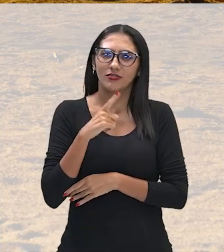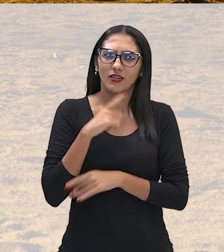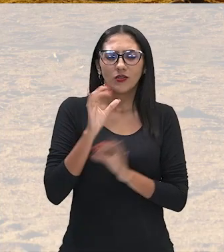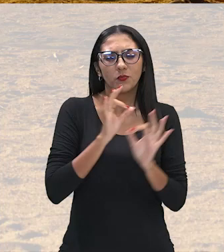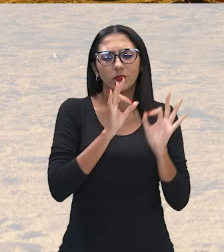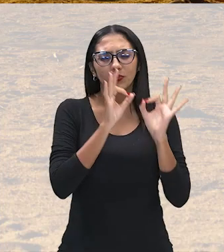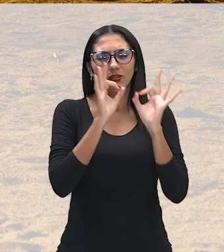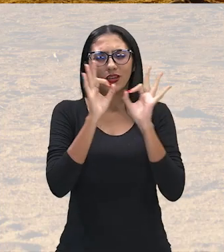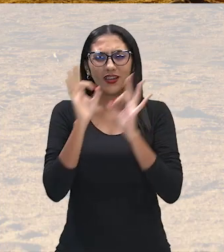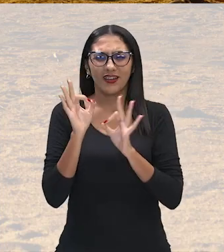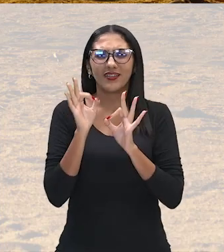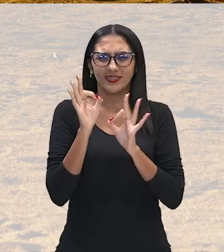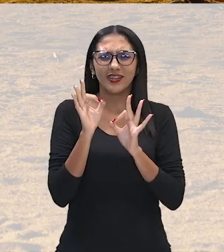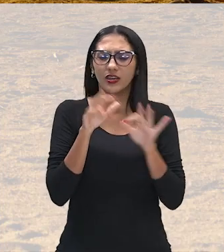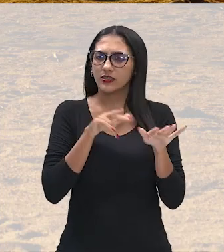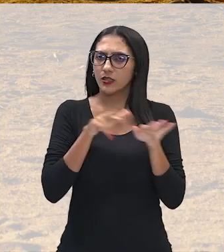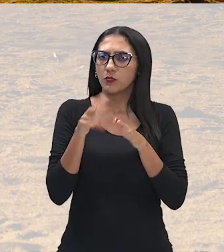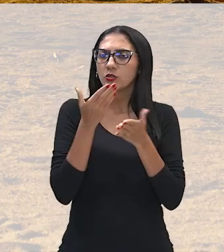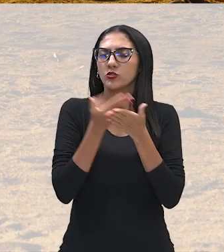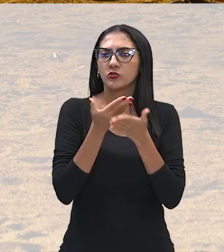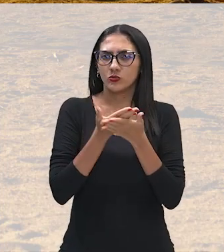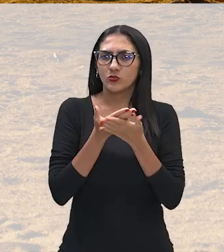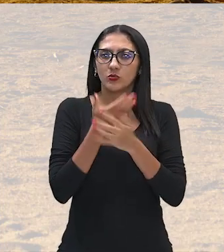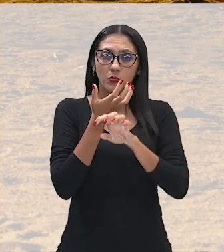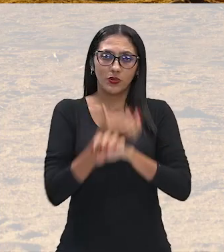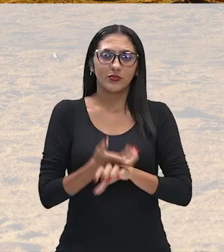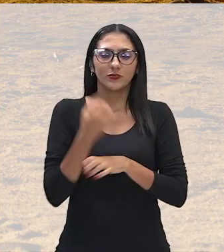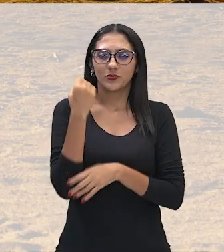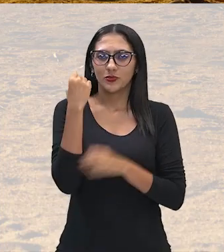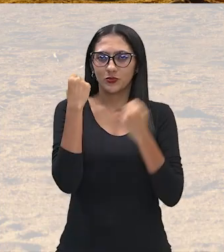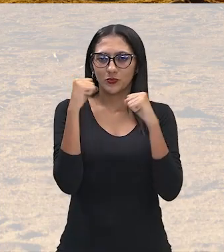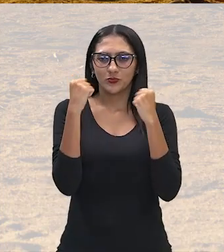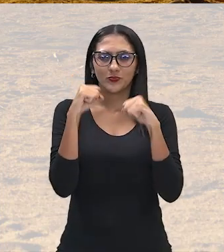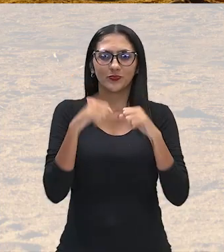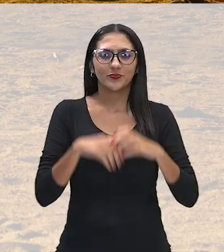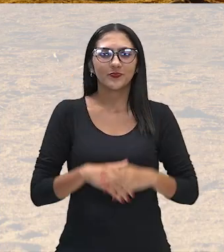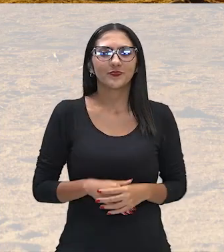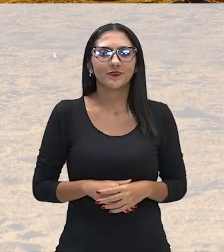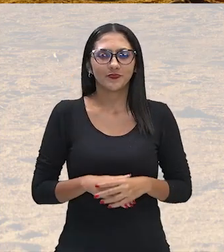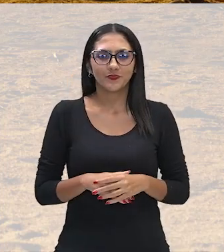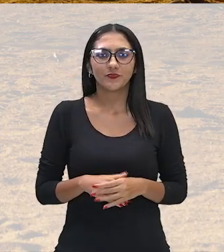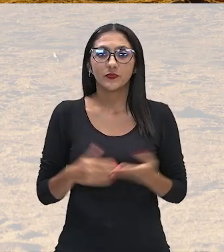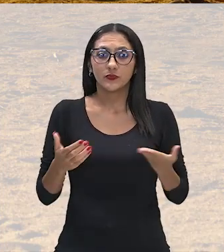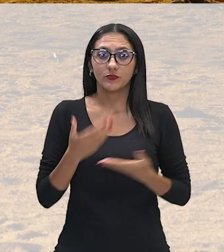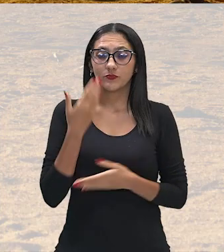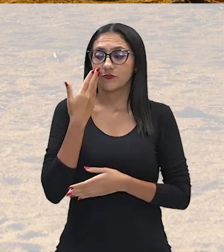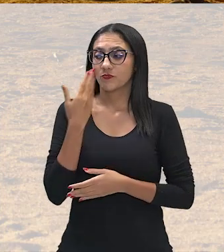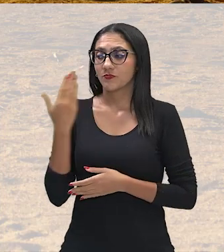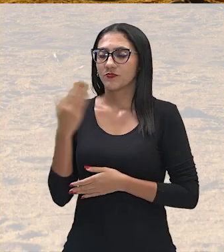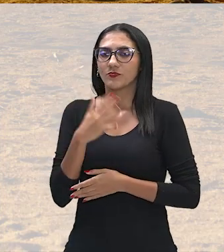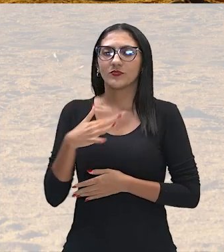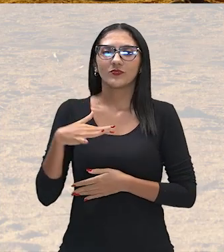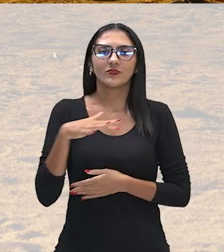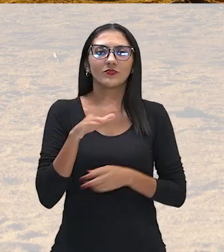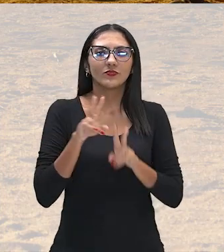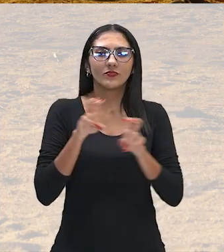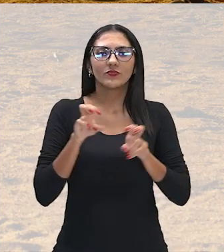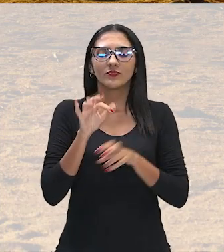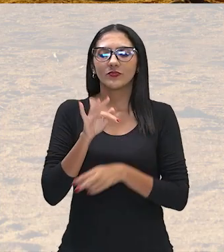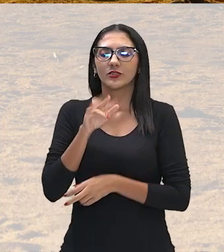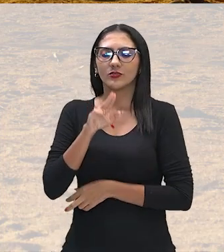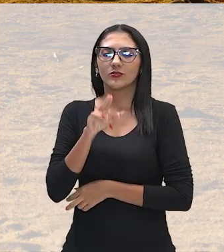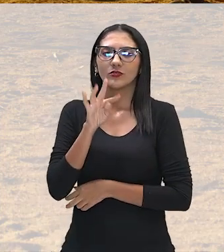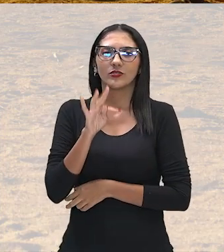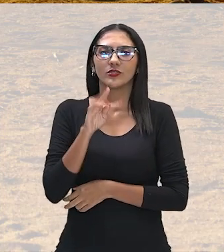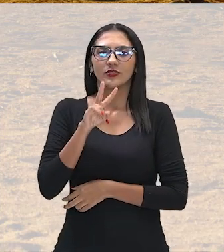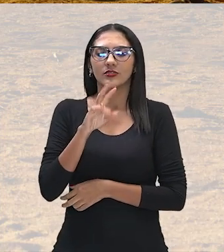que vocês tiveram aí de conteúdos de educação física. E nós iniciamos aqui nesse ambiente falando do futevôlei. E o que